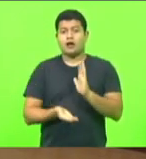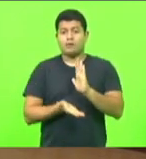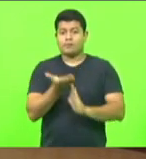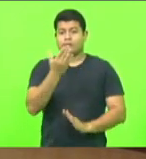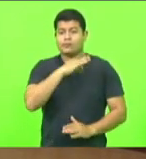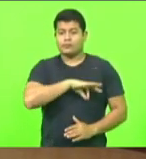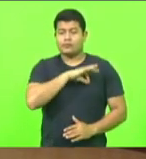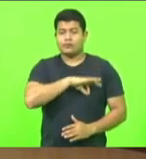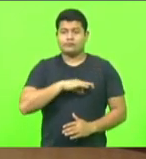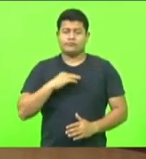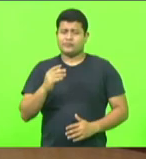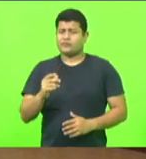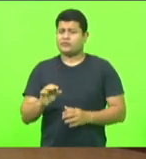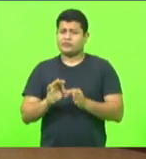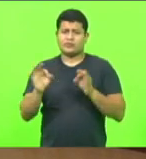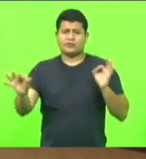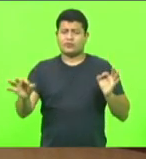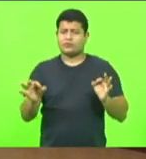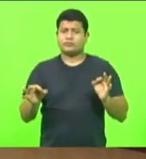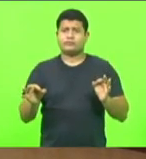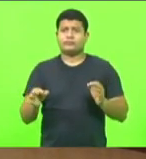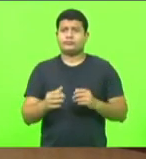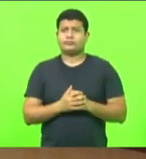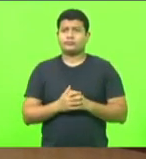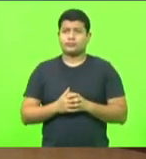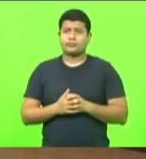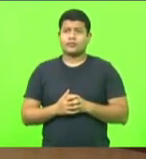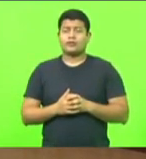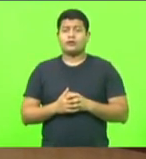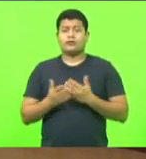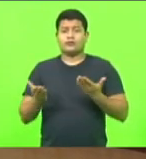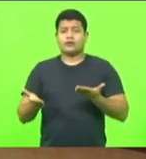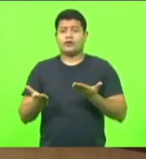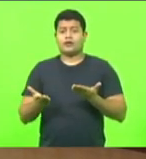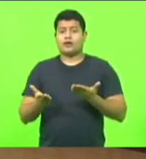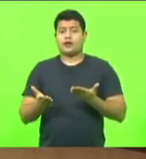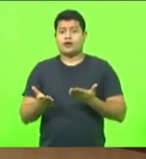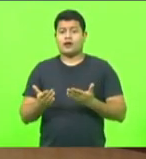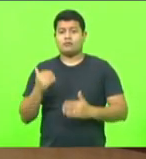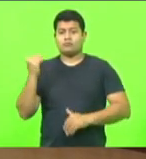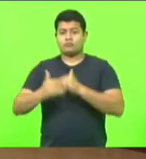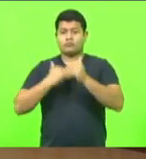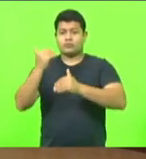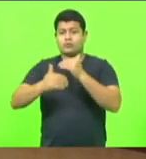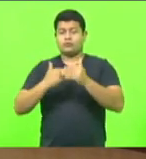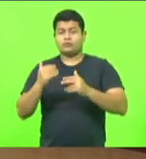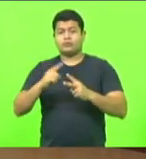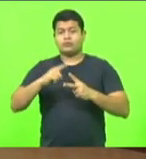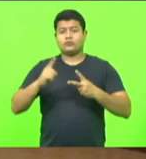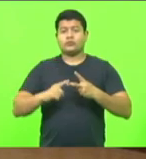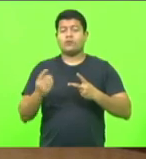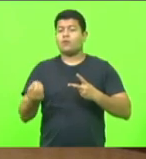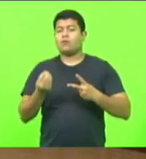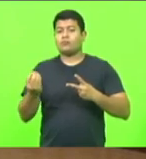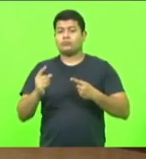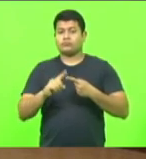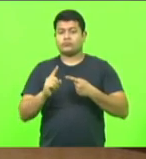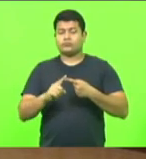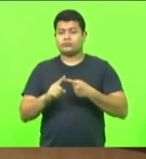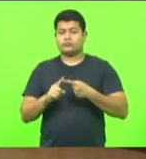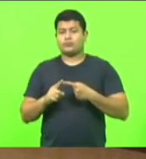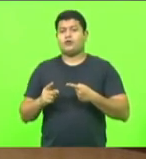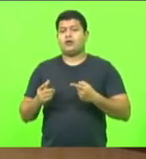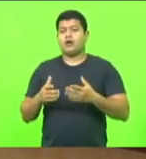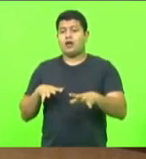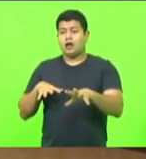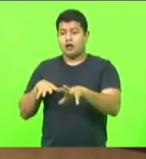o SINTE, é preciso entender que a compactação da carreira se dá em dois níveis, o vertical, na formação, e